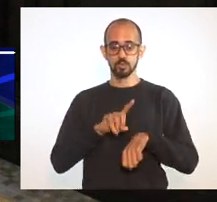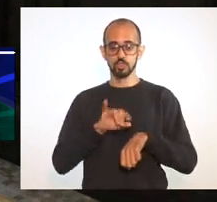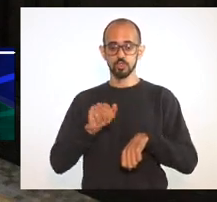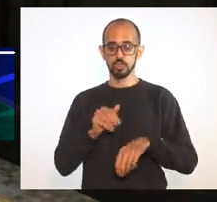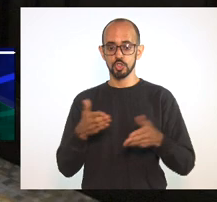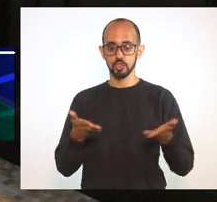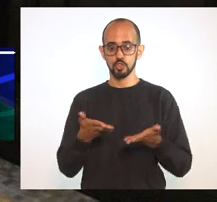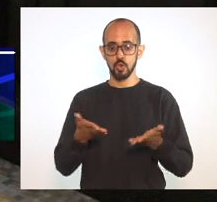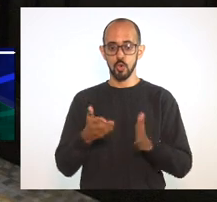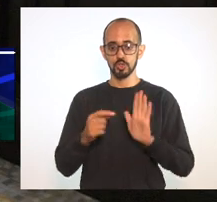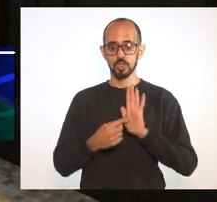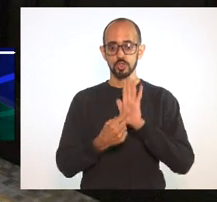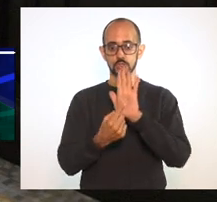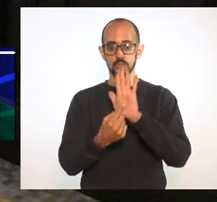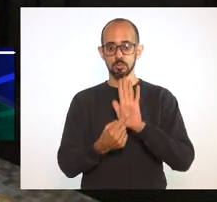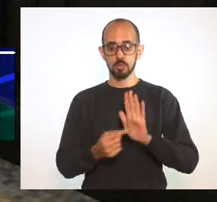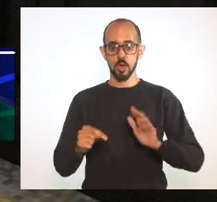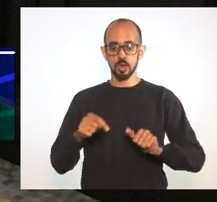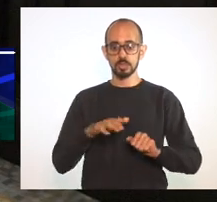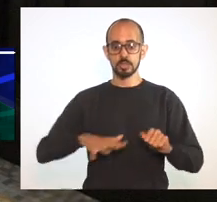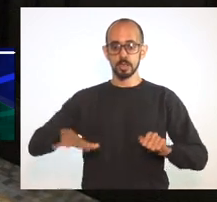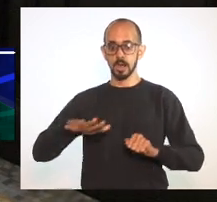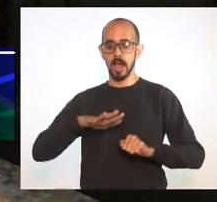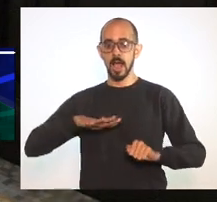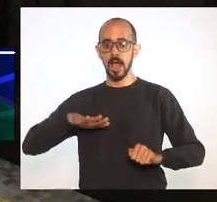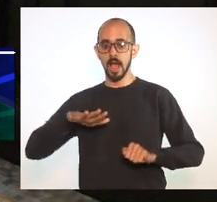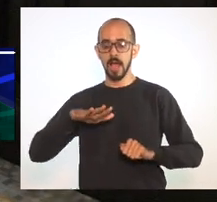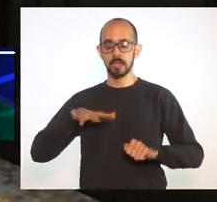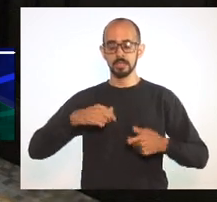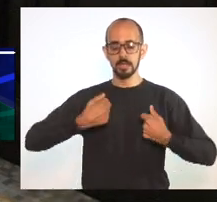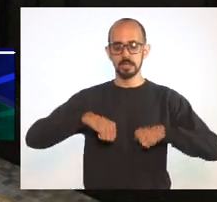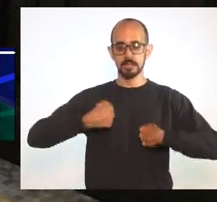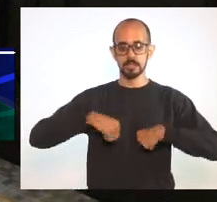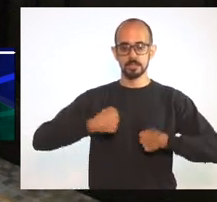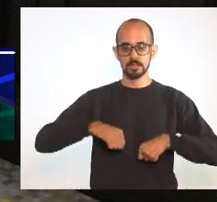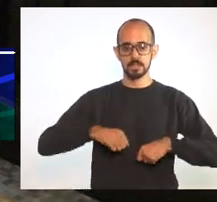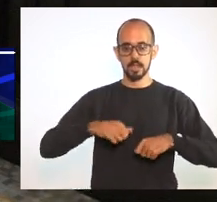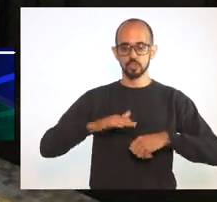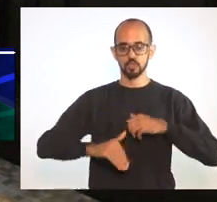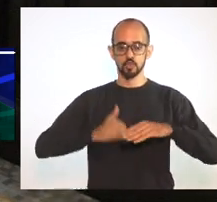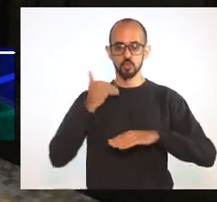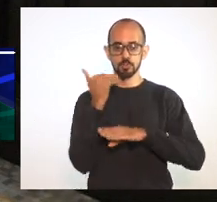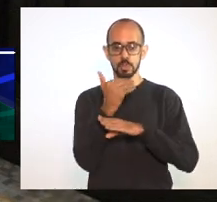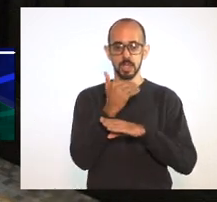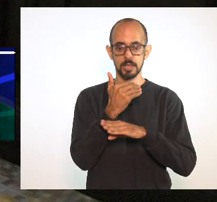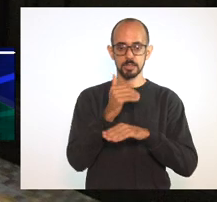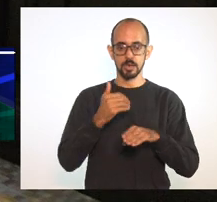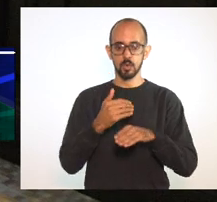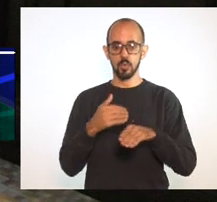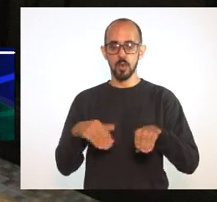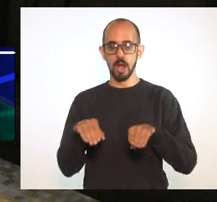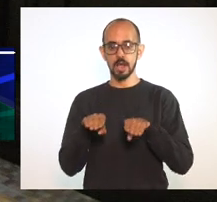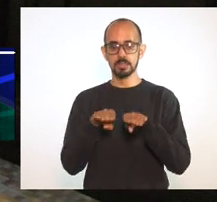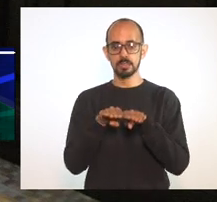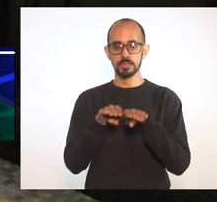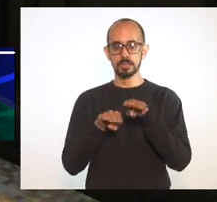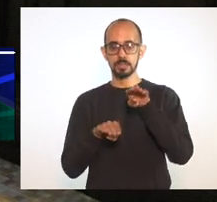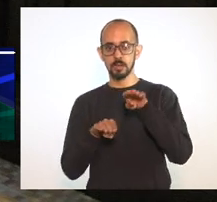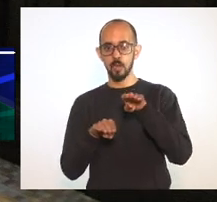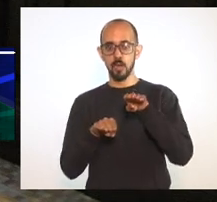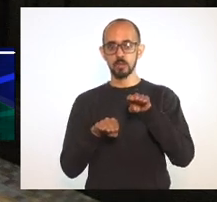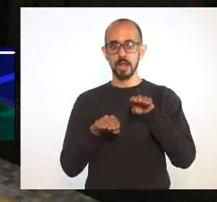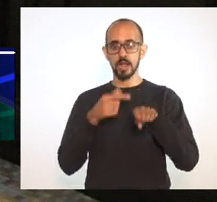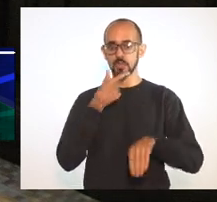que apresentamos no campo e na necessidade de superação das desigualdades de gênero, em